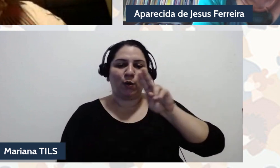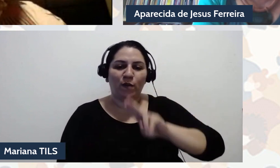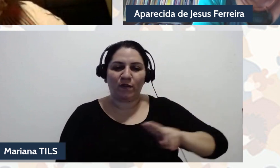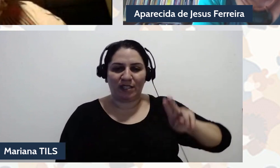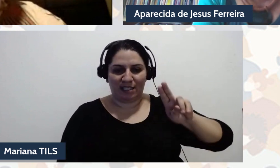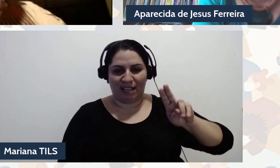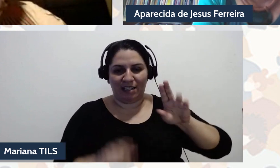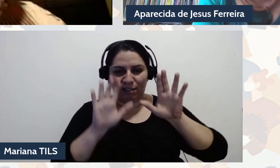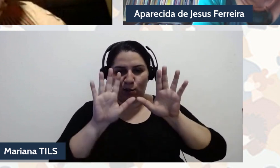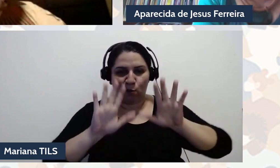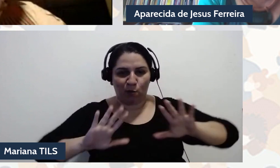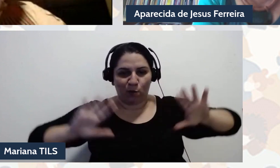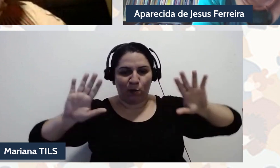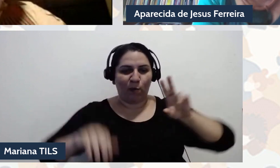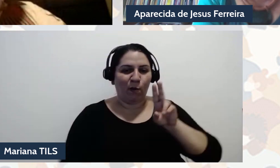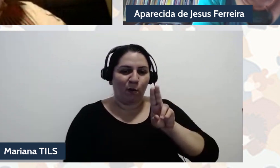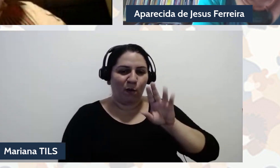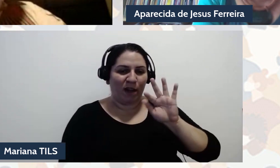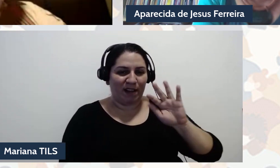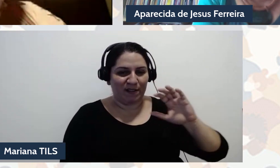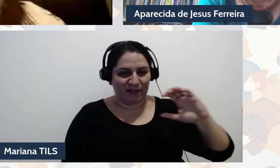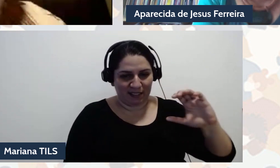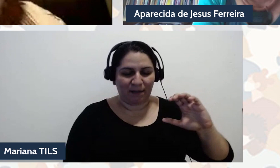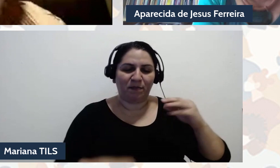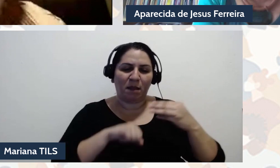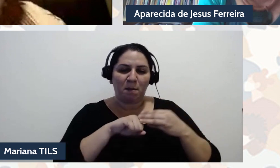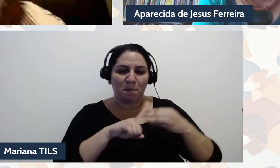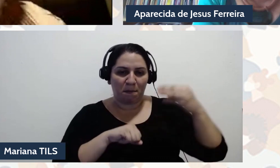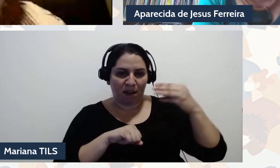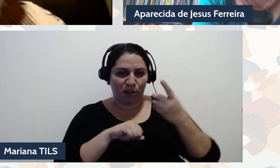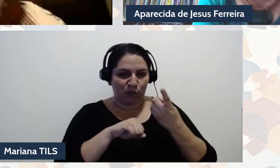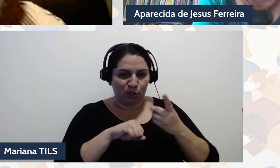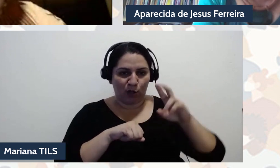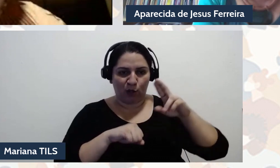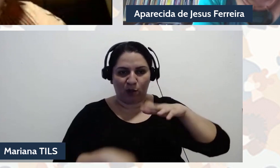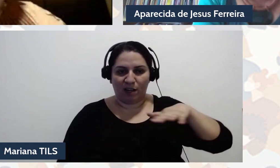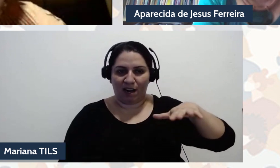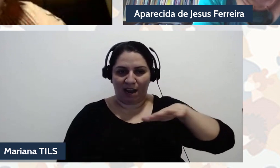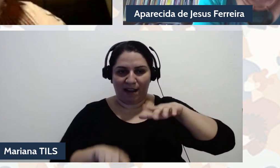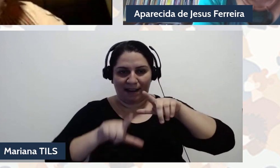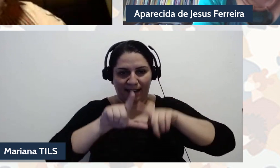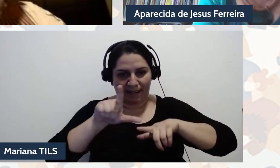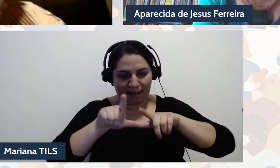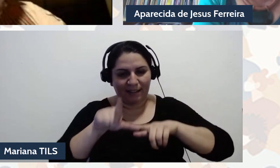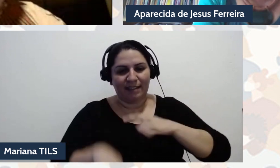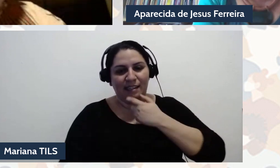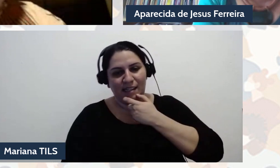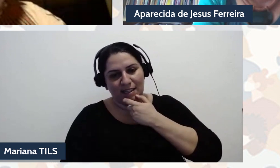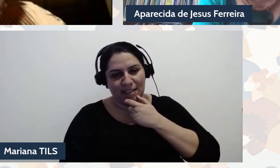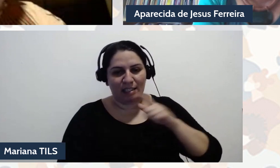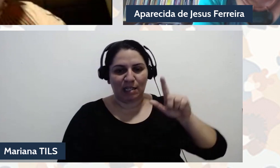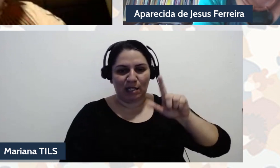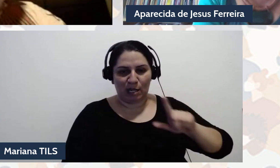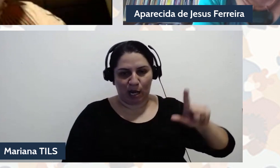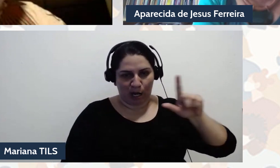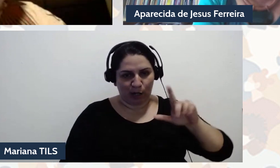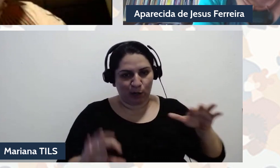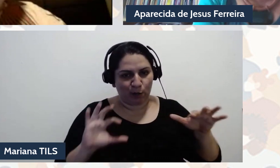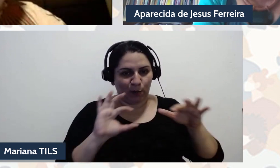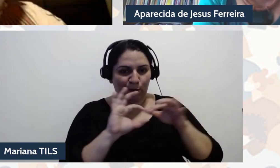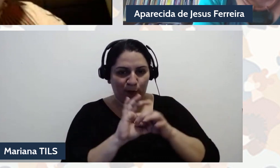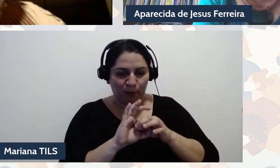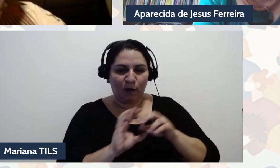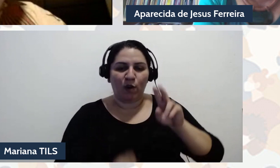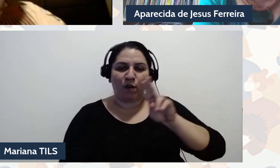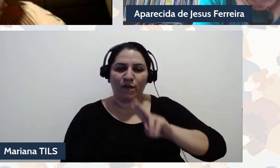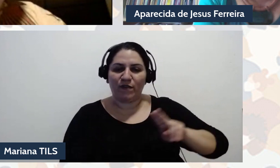Ceará, em Fortaleza. É mestre e doutora em Letras, Inglês e Literatura, correspondente pela